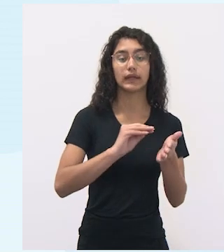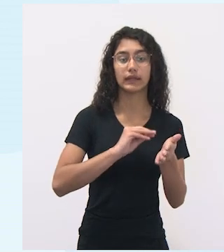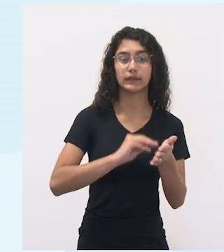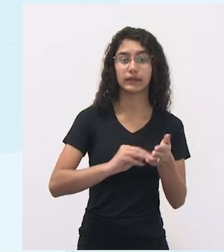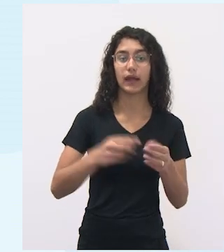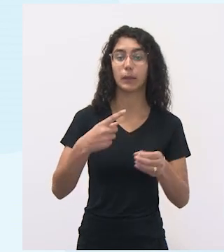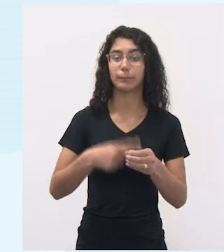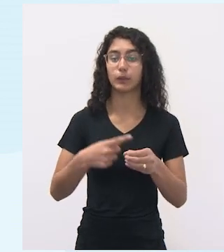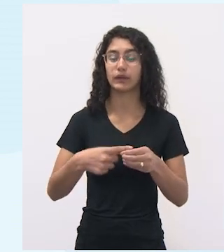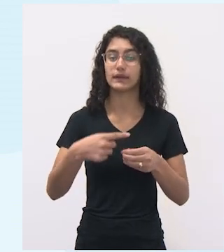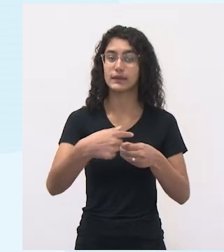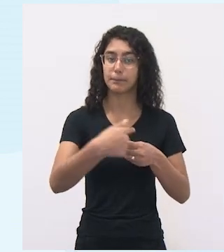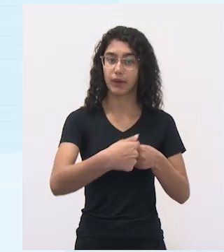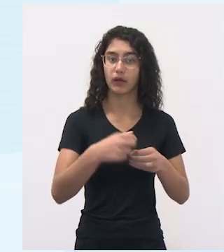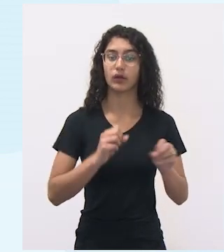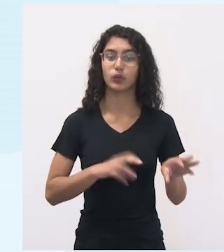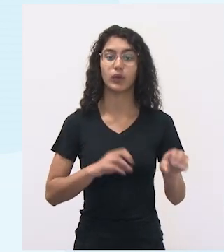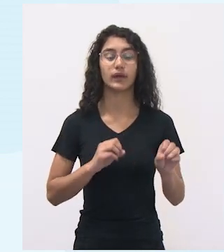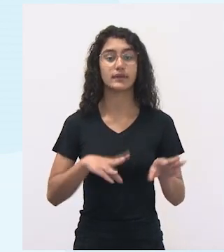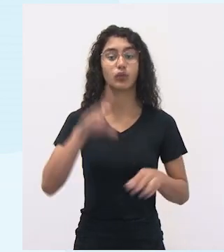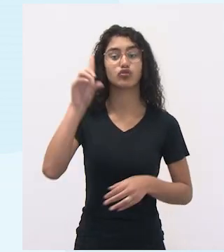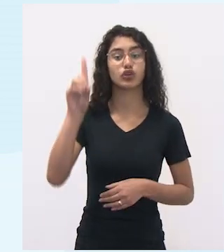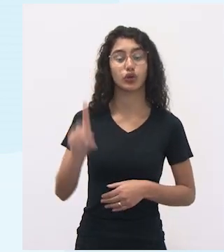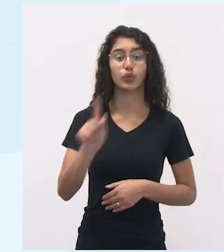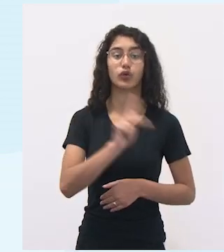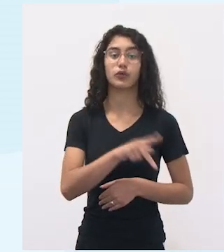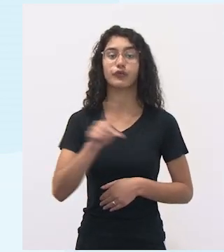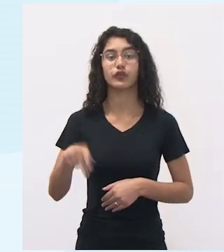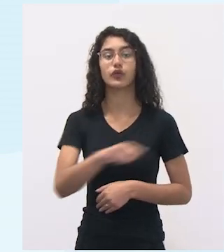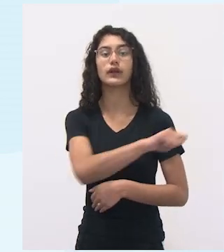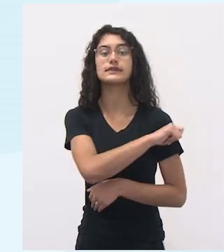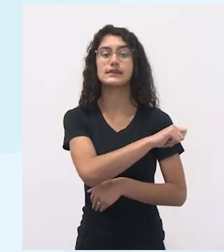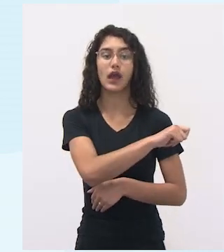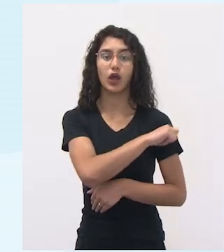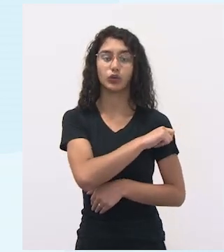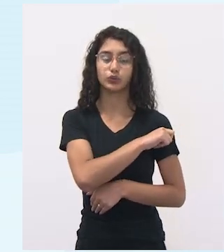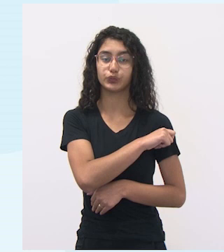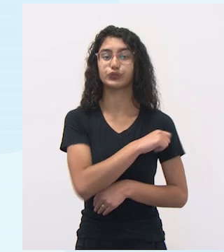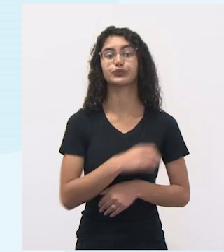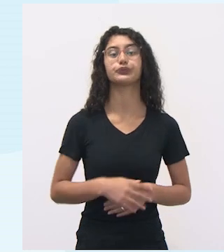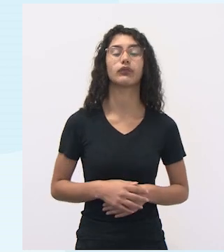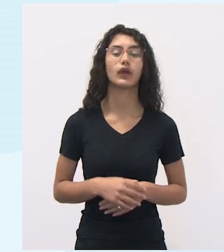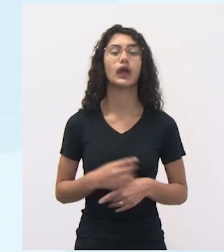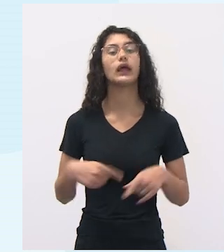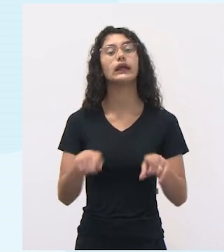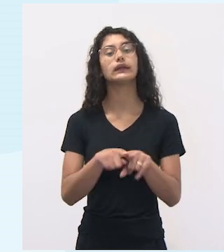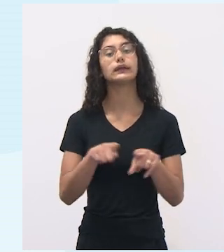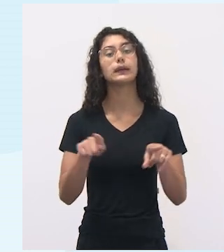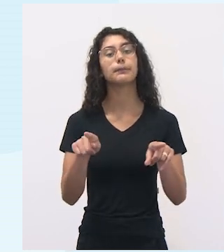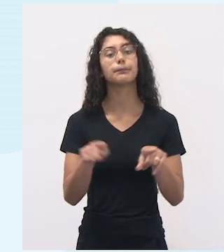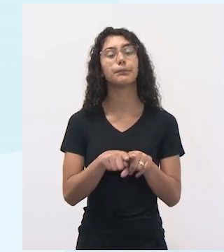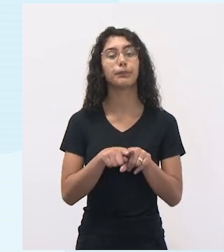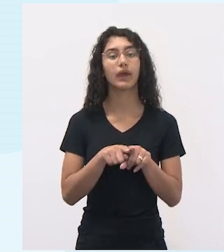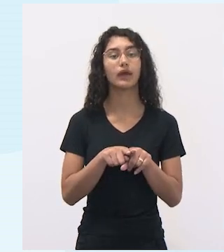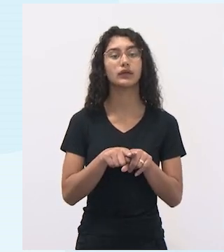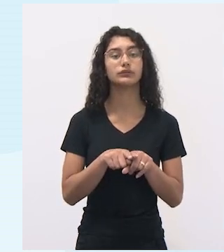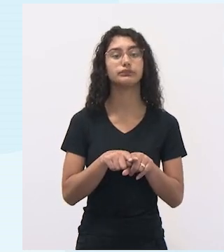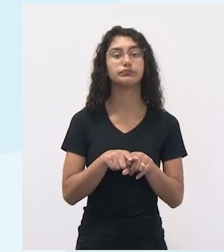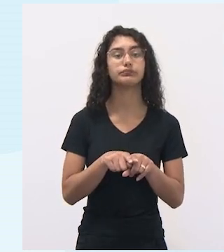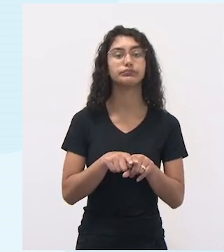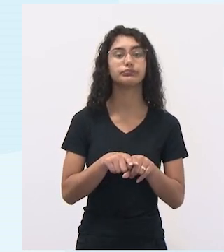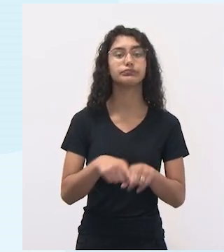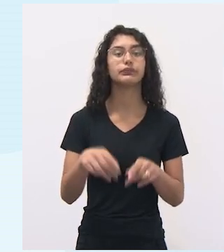pelos diretores, professores e estudantes, para que nós possamos também traçar o perfil desses